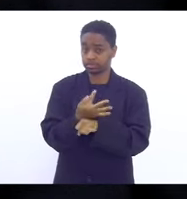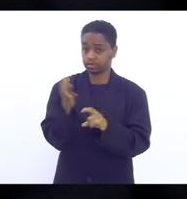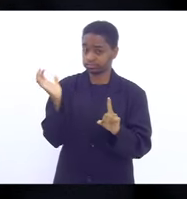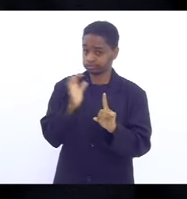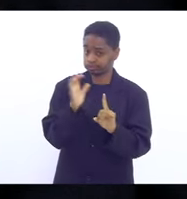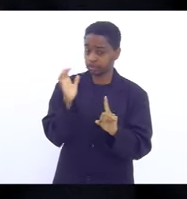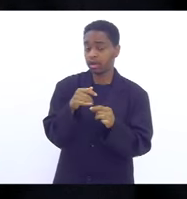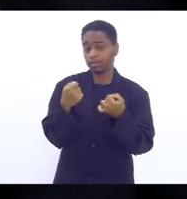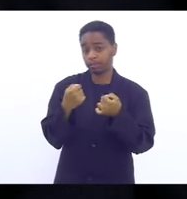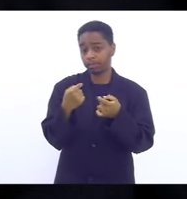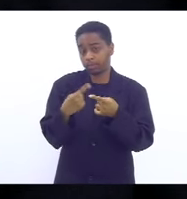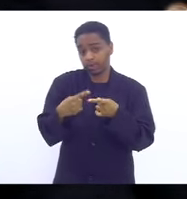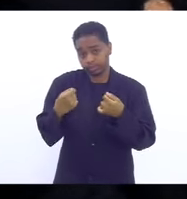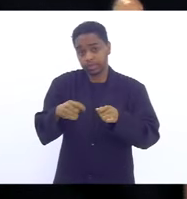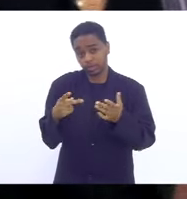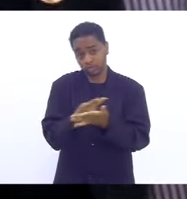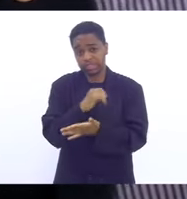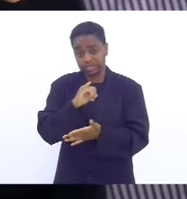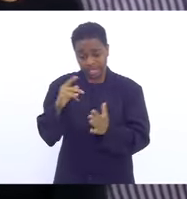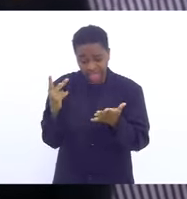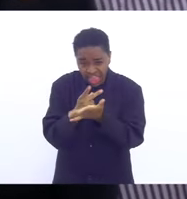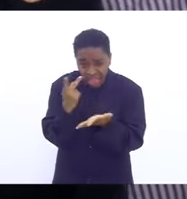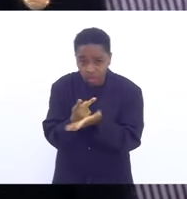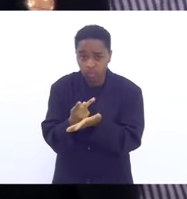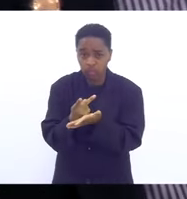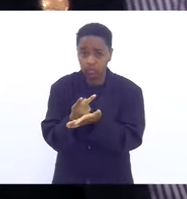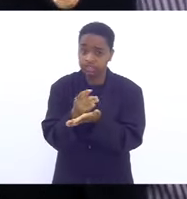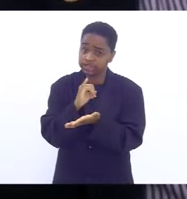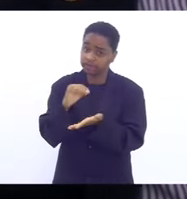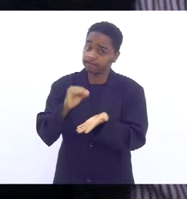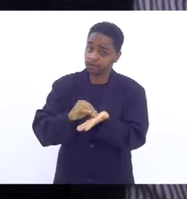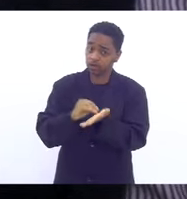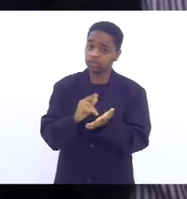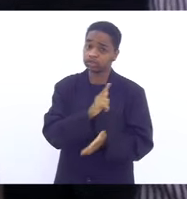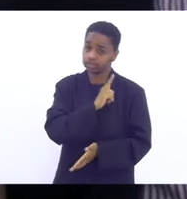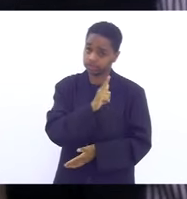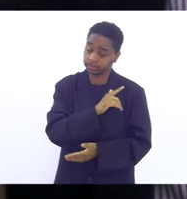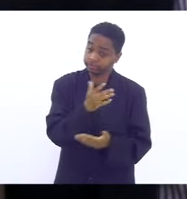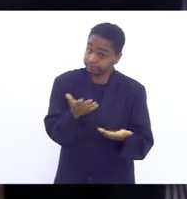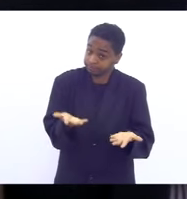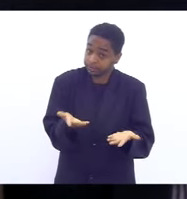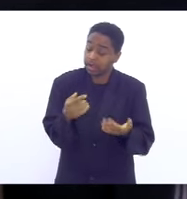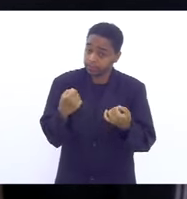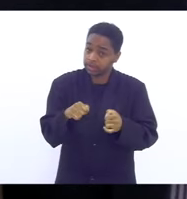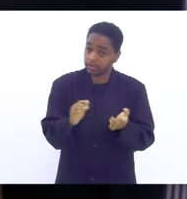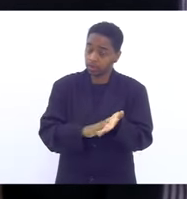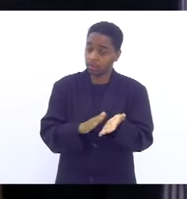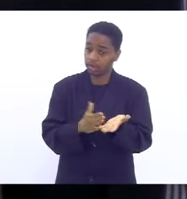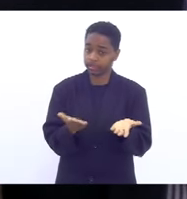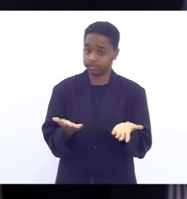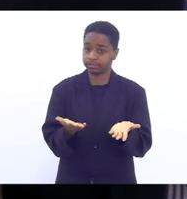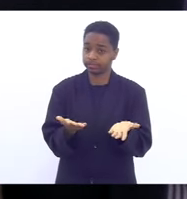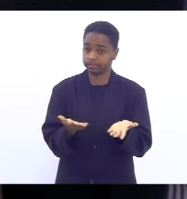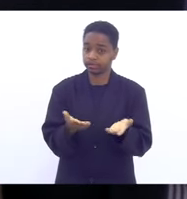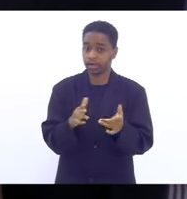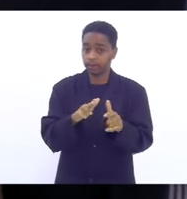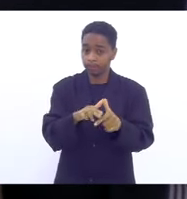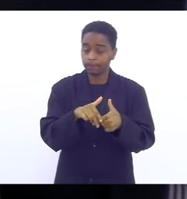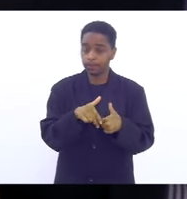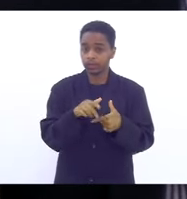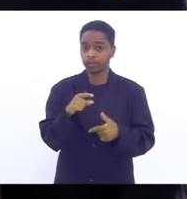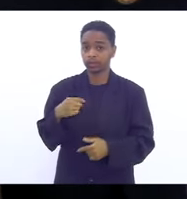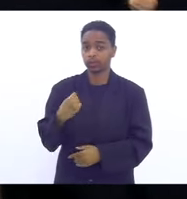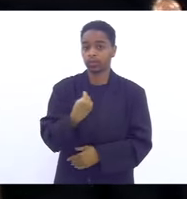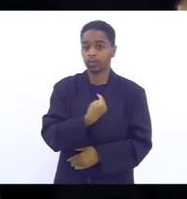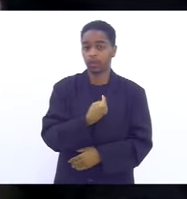pressão tem que haver. A partir do momento que há um erro, que há uma falta de gestão, nós estamos aqui para cobrar. É por isso que nós temos, por